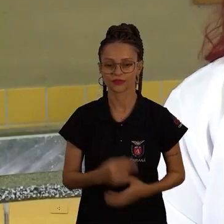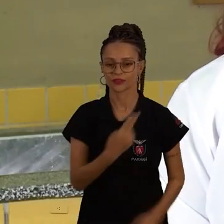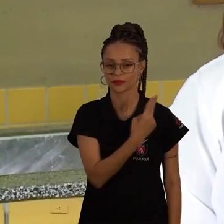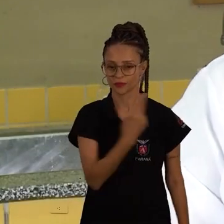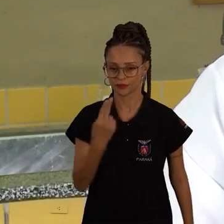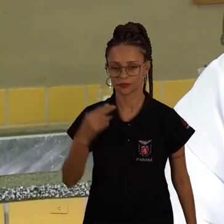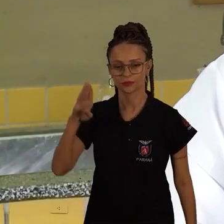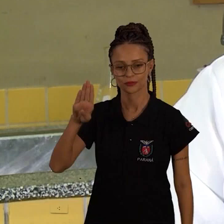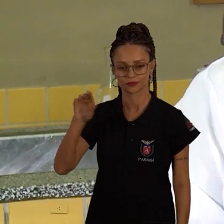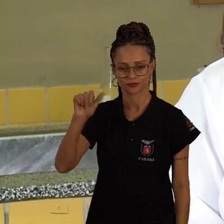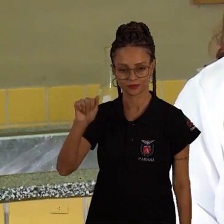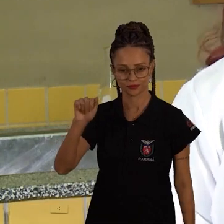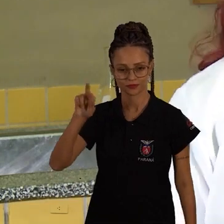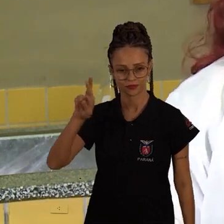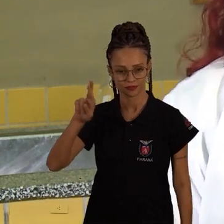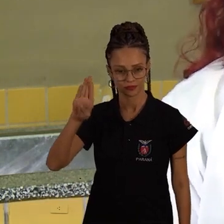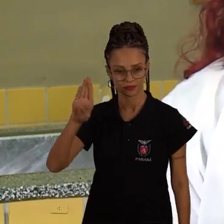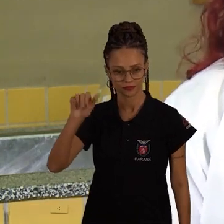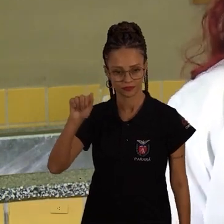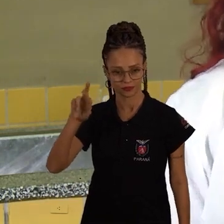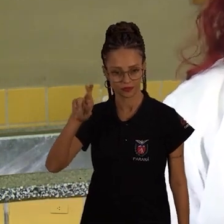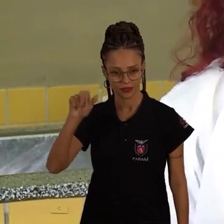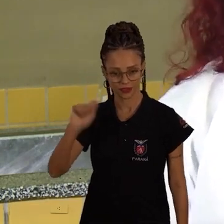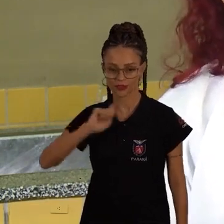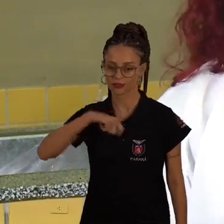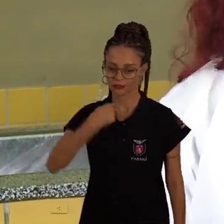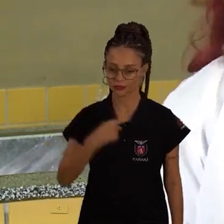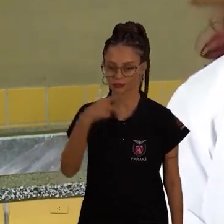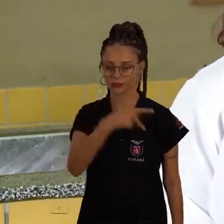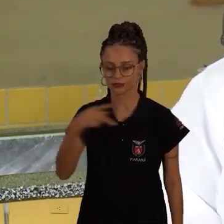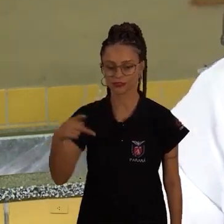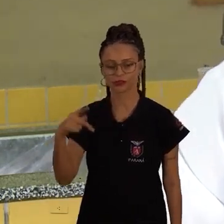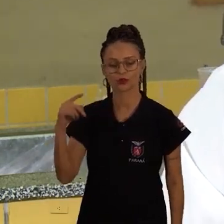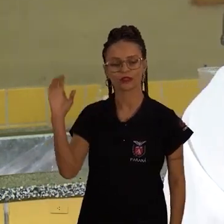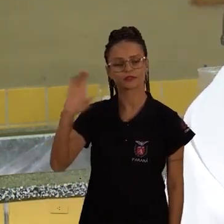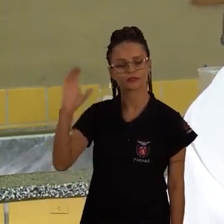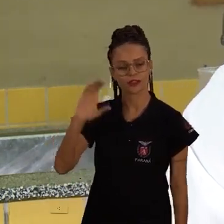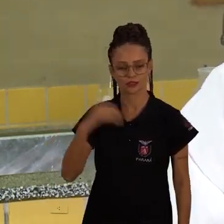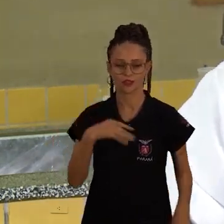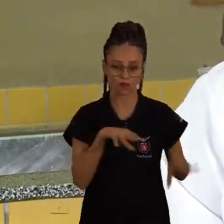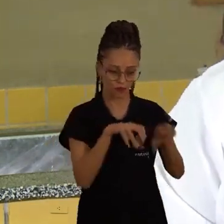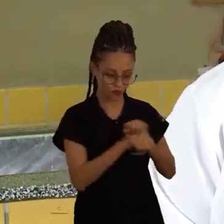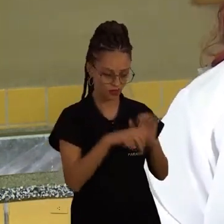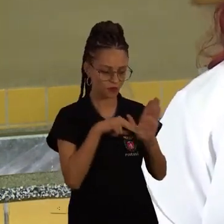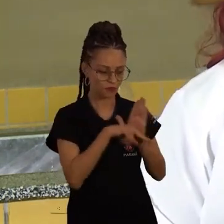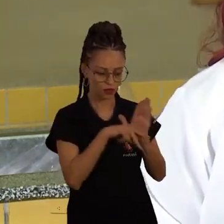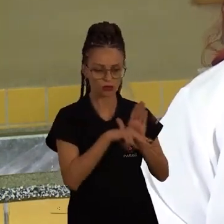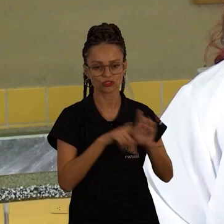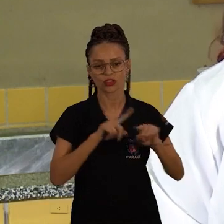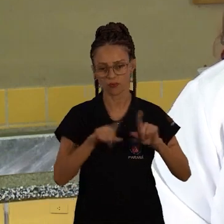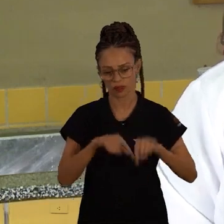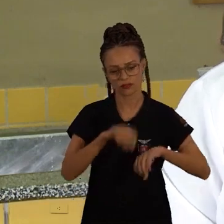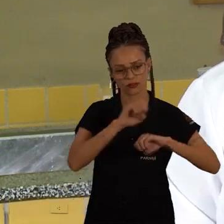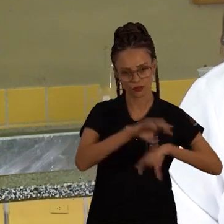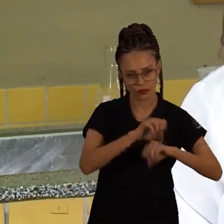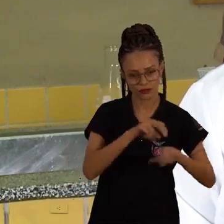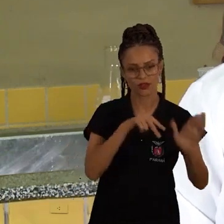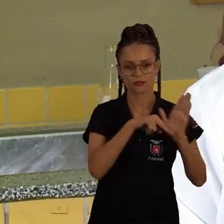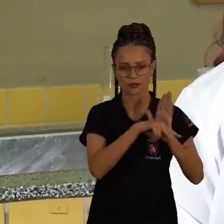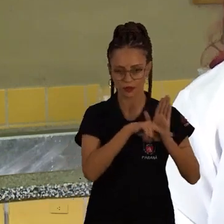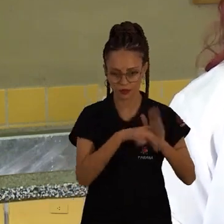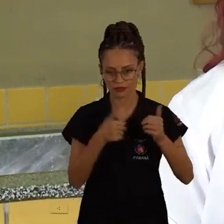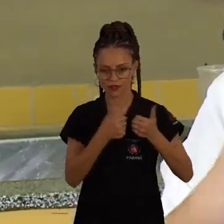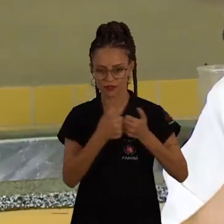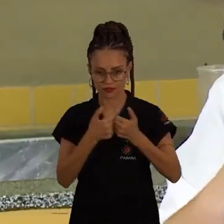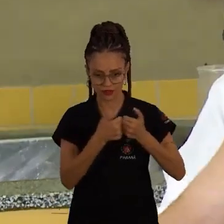Meu nome é Bárbara Souza e eu sou professora de ciências. Minha formação é biologia, mas eu trabalho a parte de biologia,